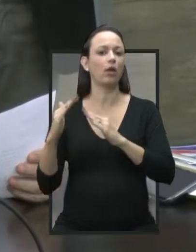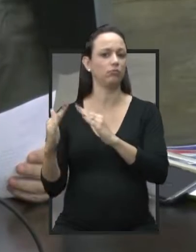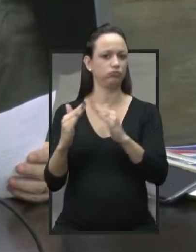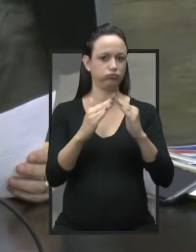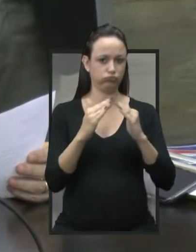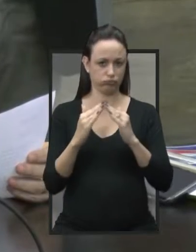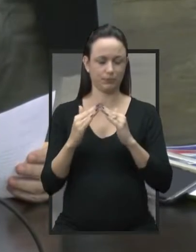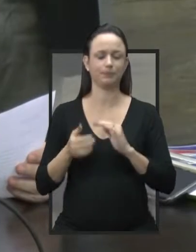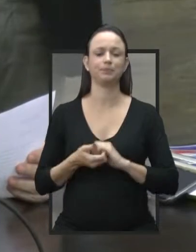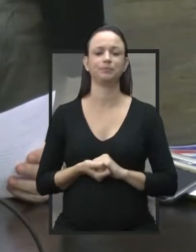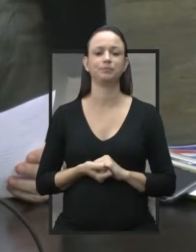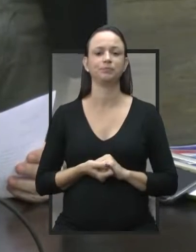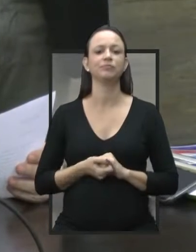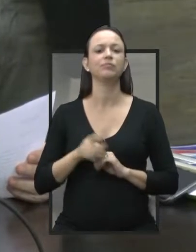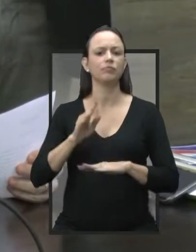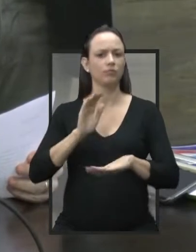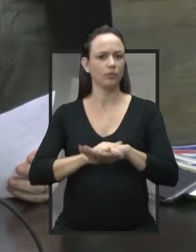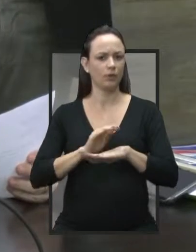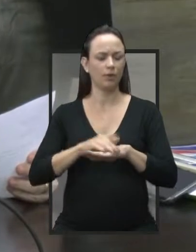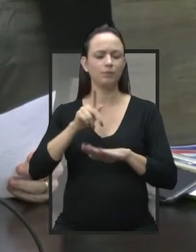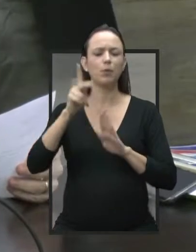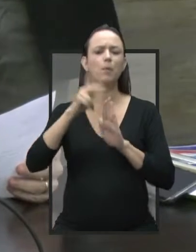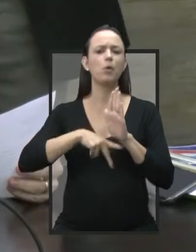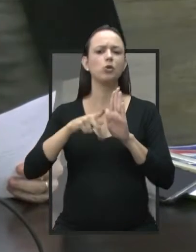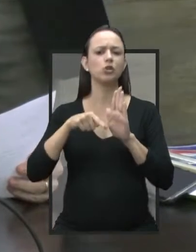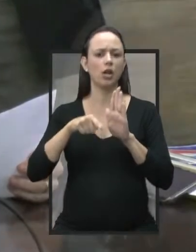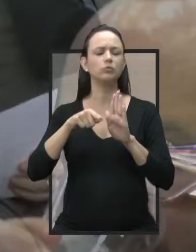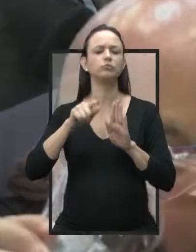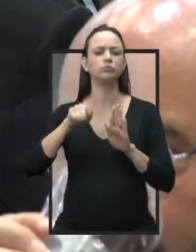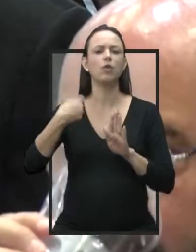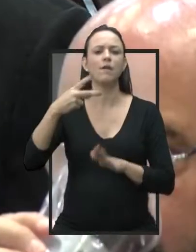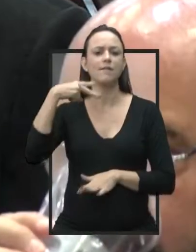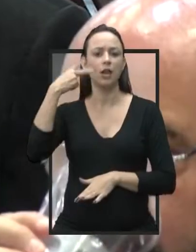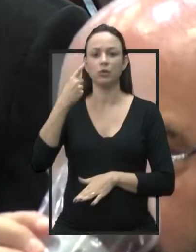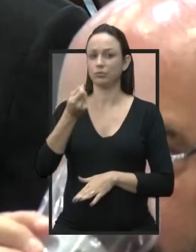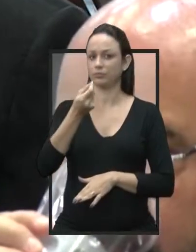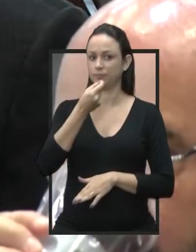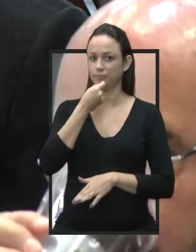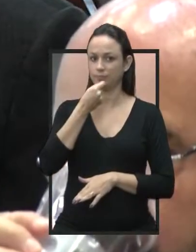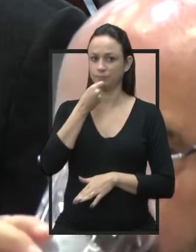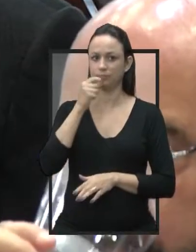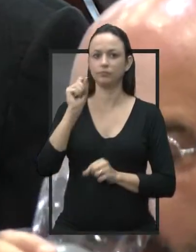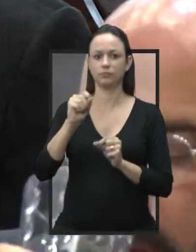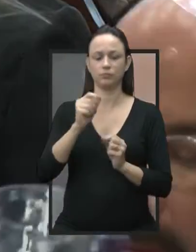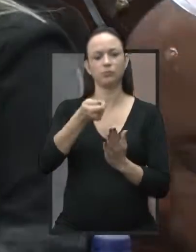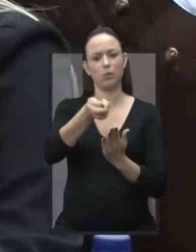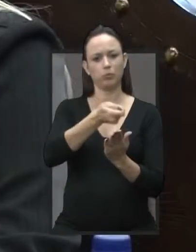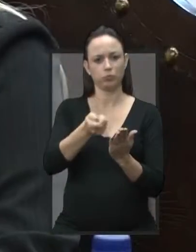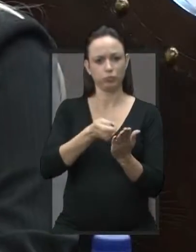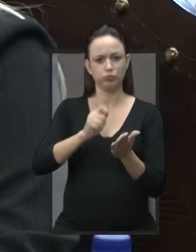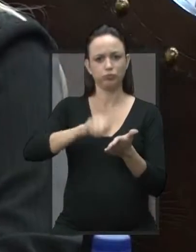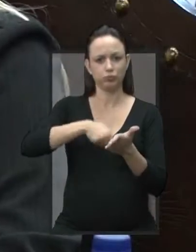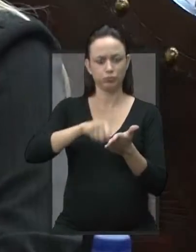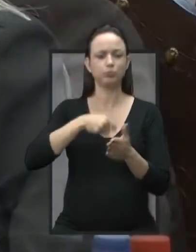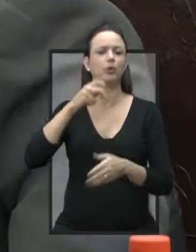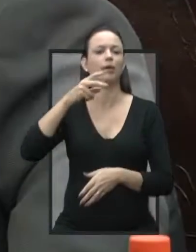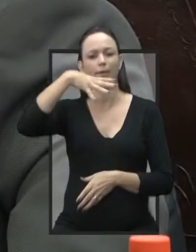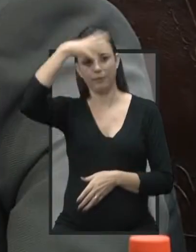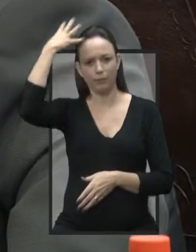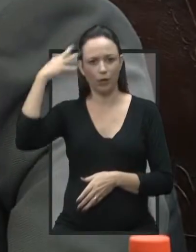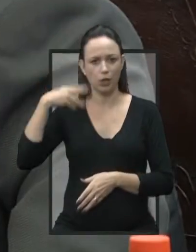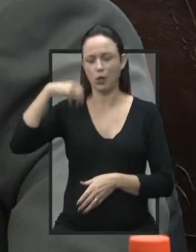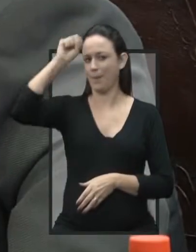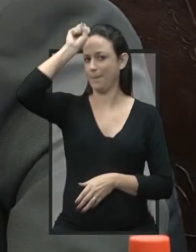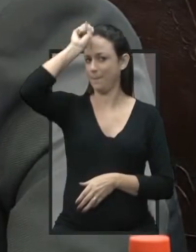edificação a iniciativa do projeto foi do vereador luiz henrique chupeta subscrito por vivian soares luiz